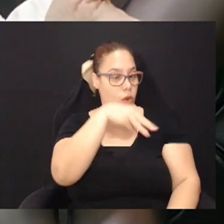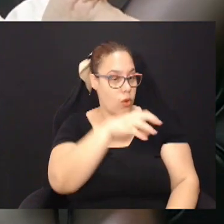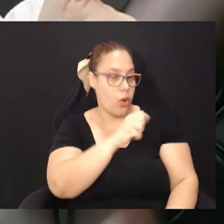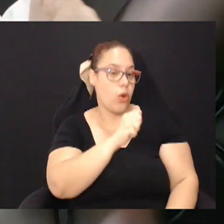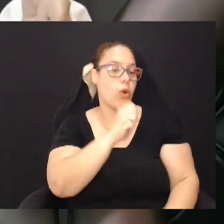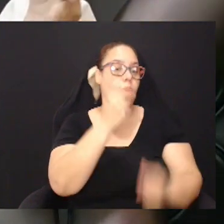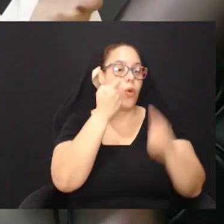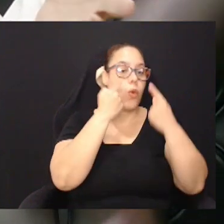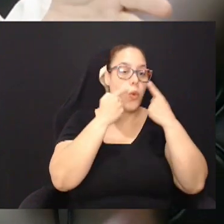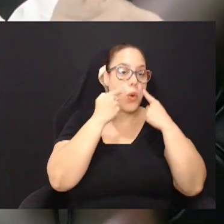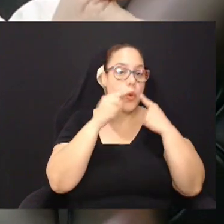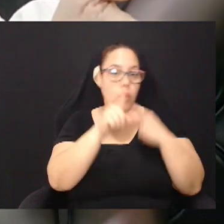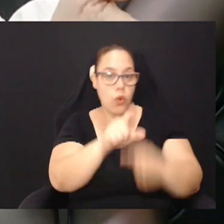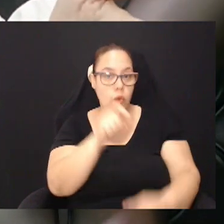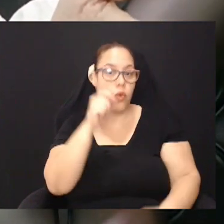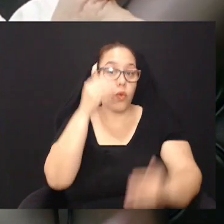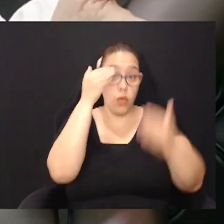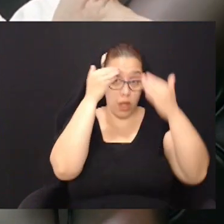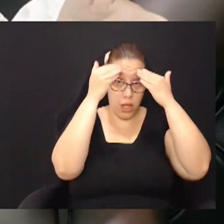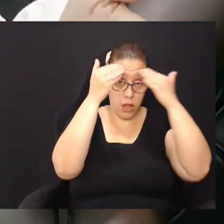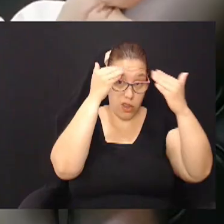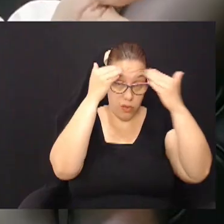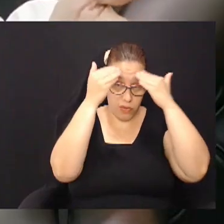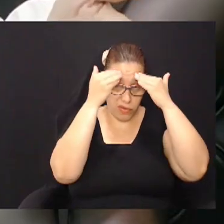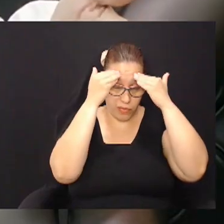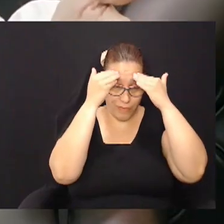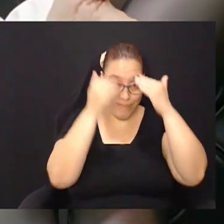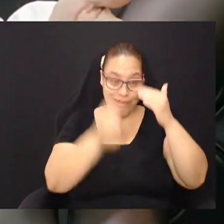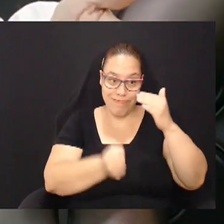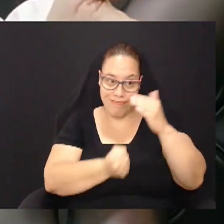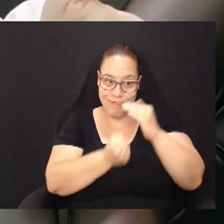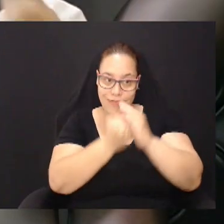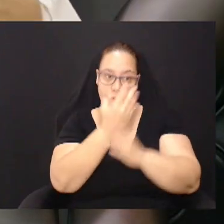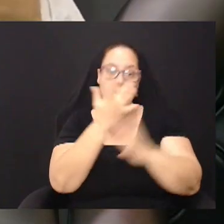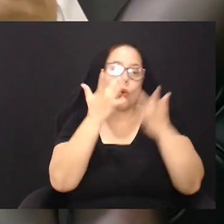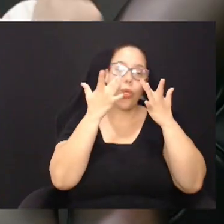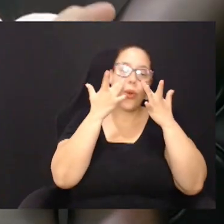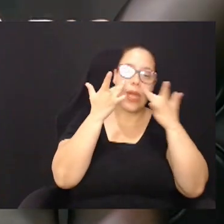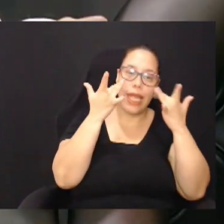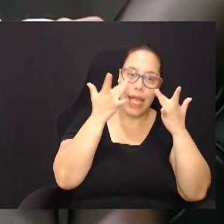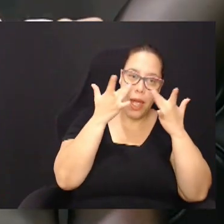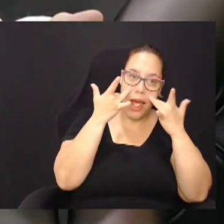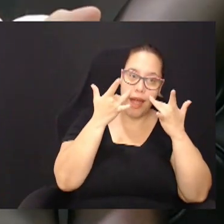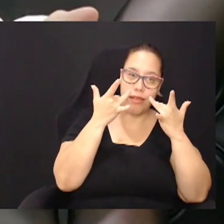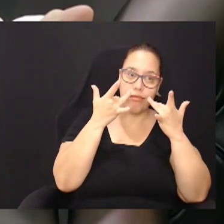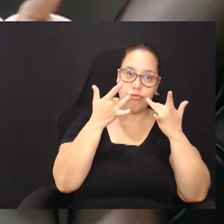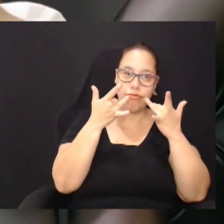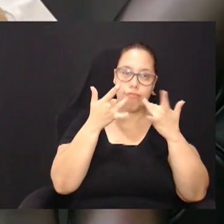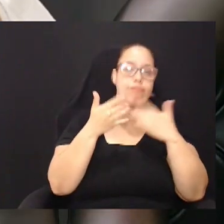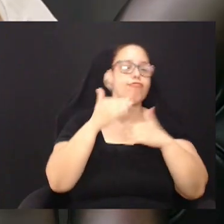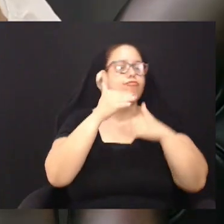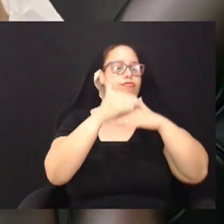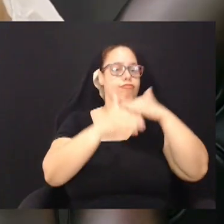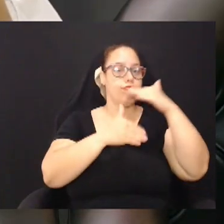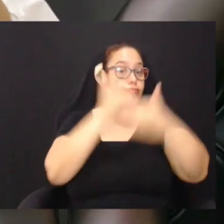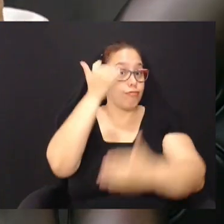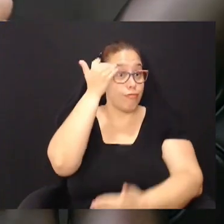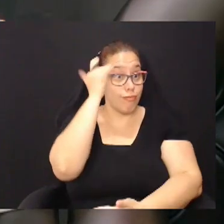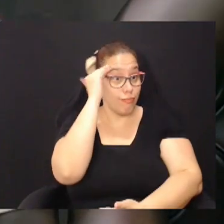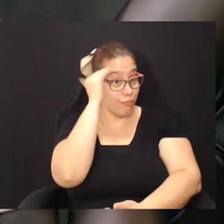da psicologia que nasce, né, do teatro, né, dessa Uau. construção, Uhum. né,